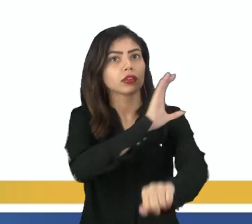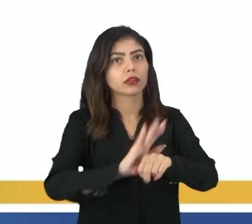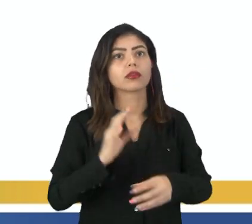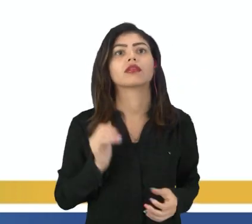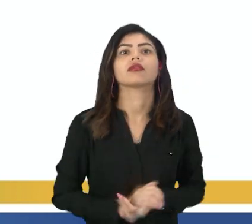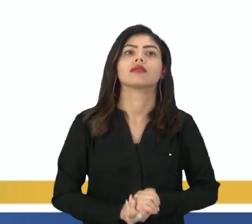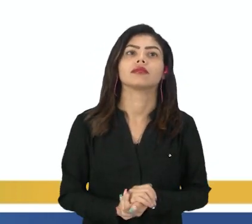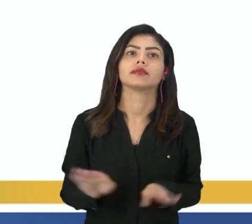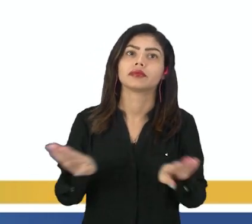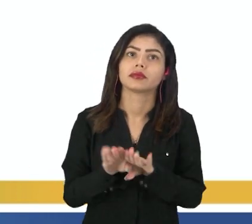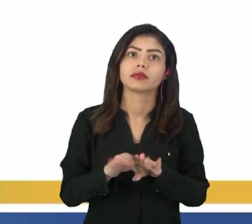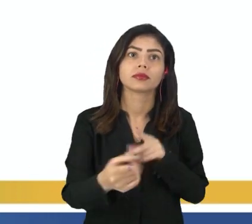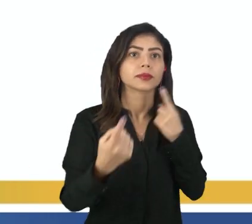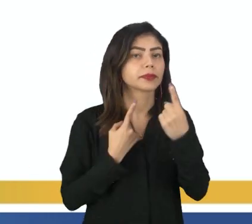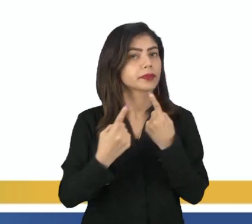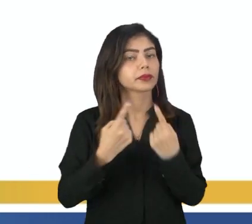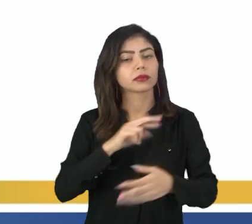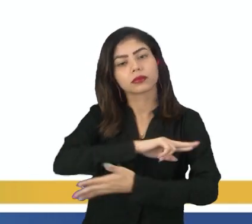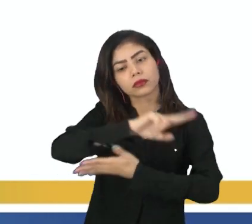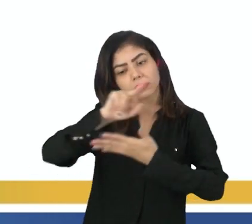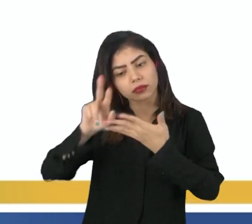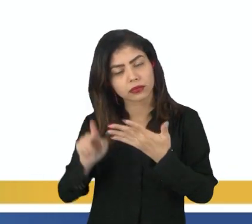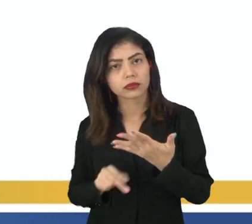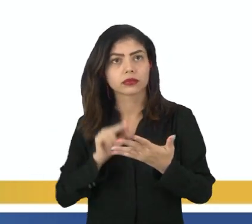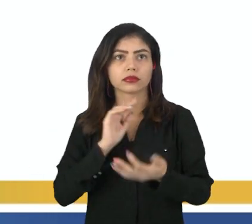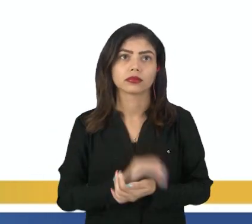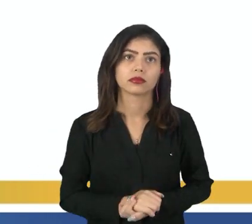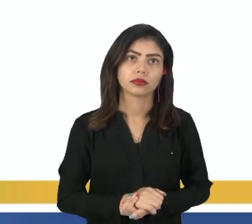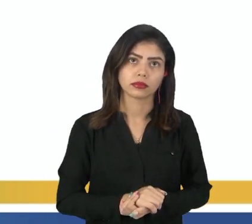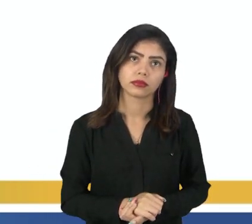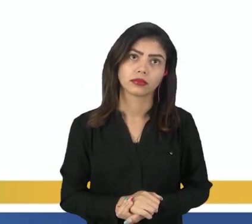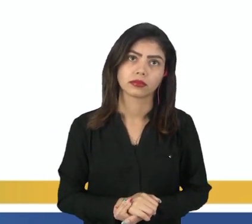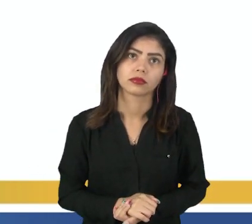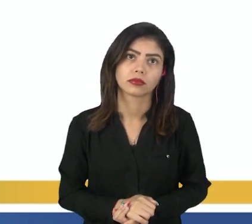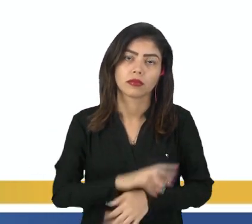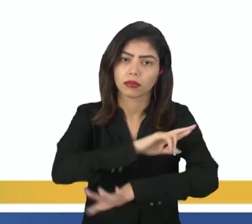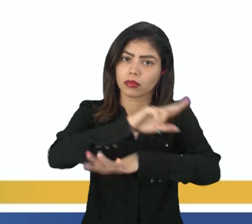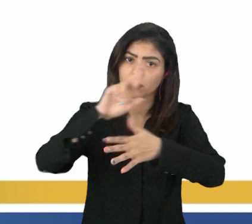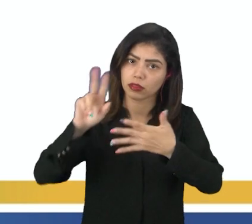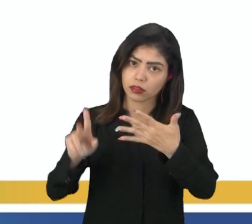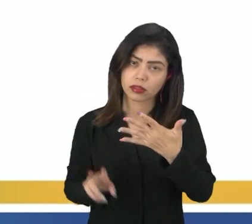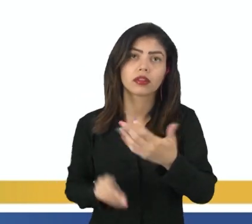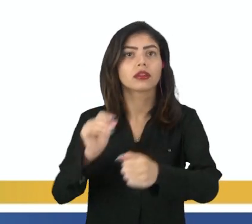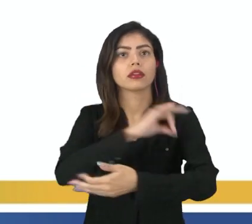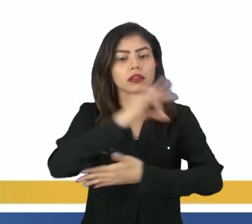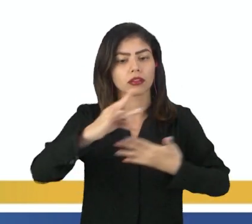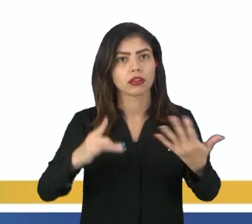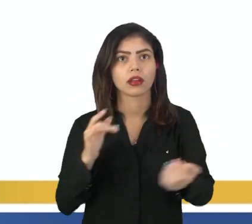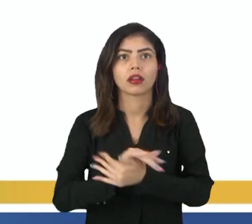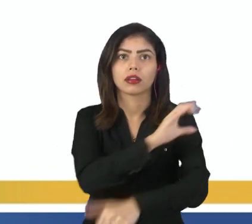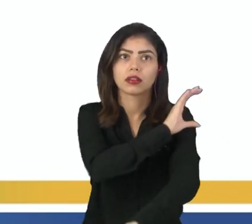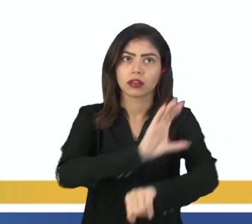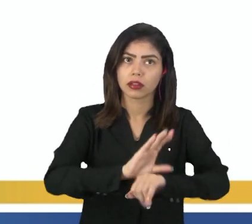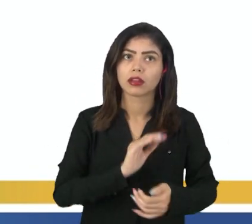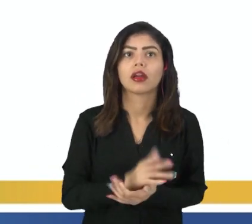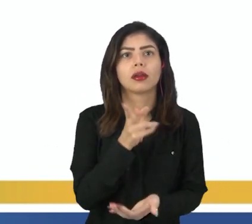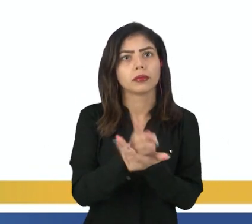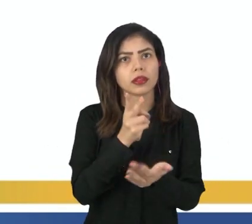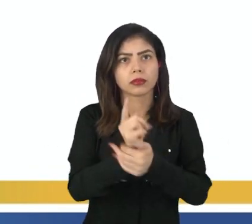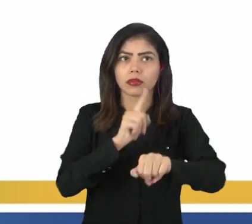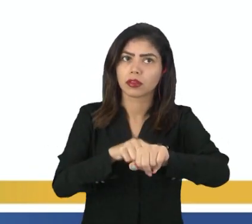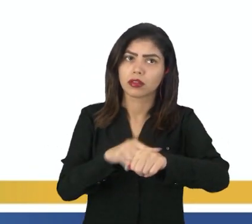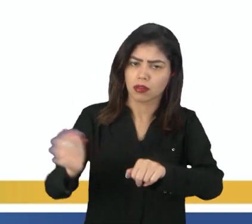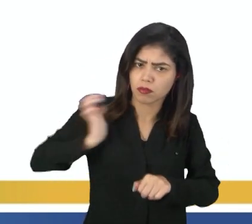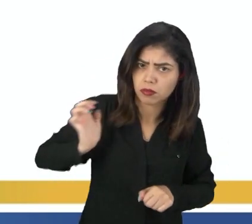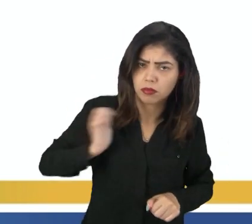modo de vida e de comunicação bastante diversificado. Essa diversidade cultural, ao mesmo tempo